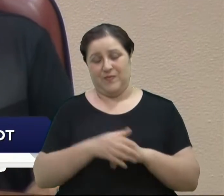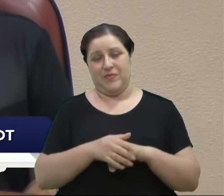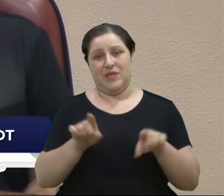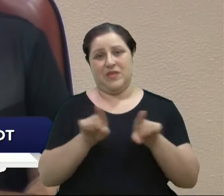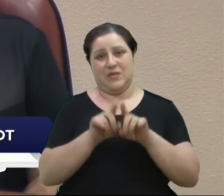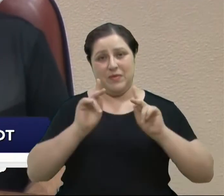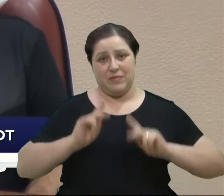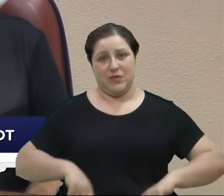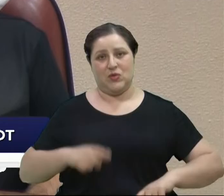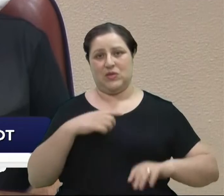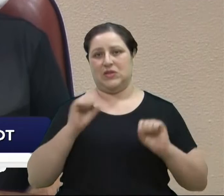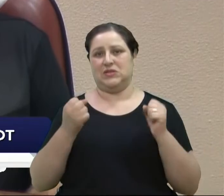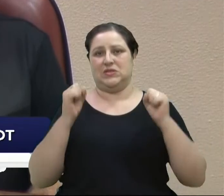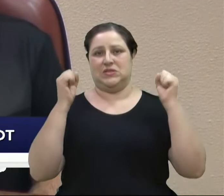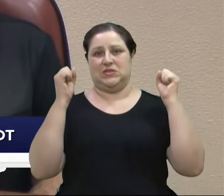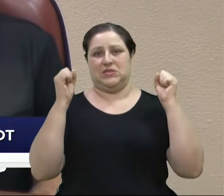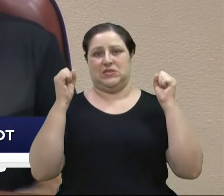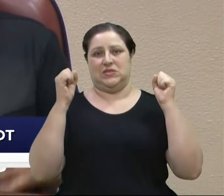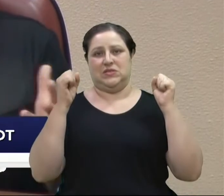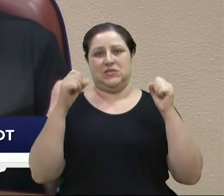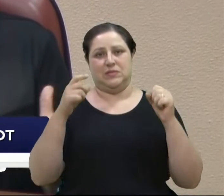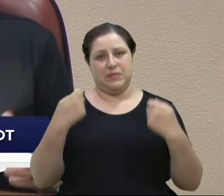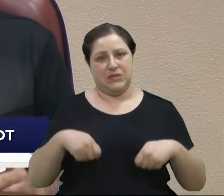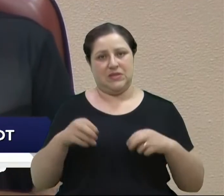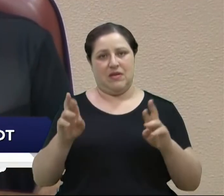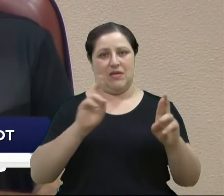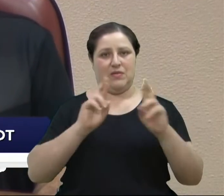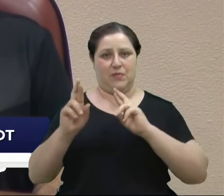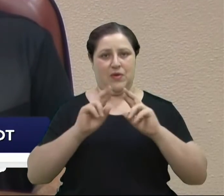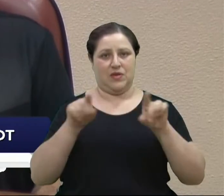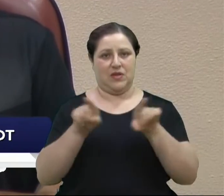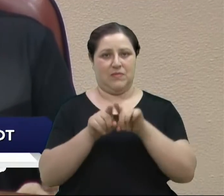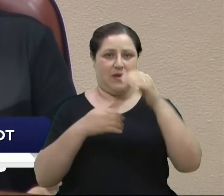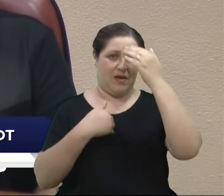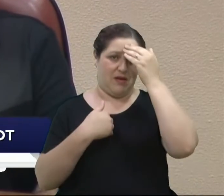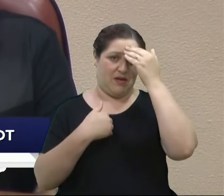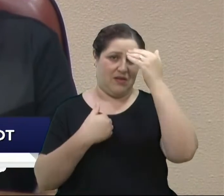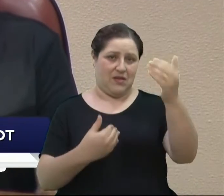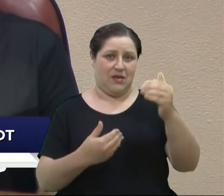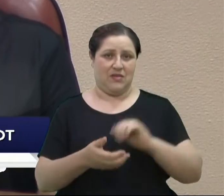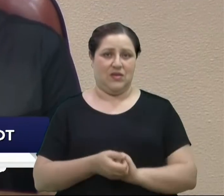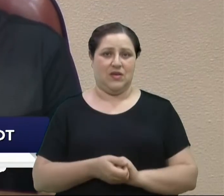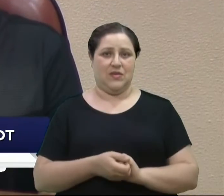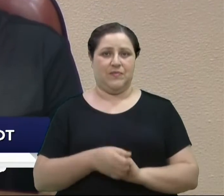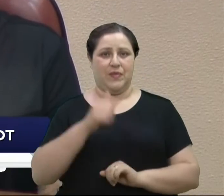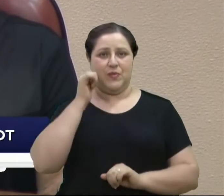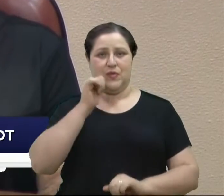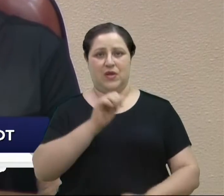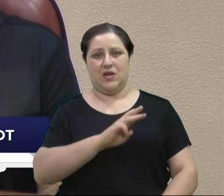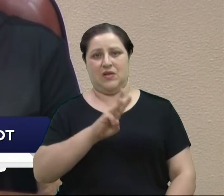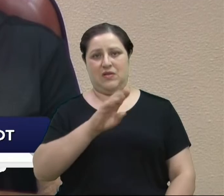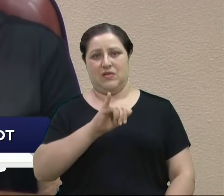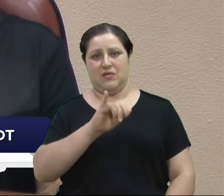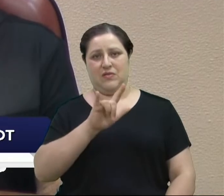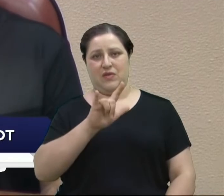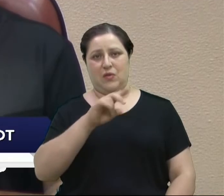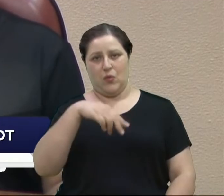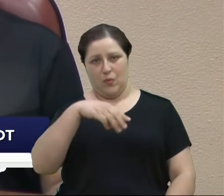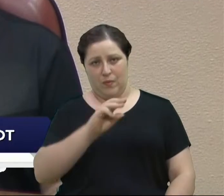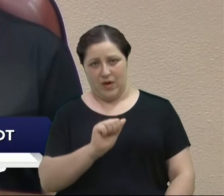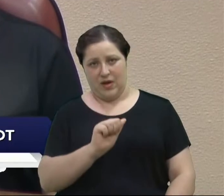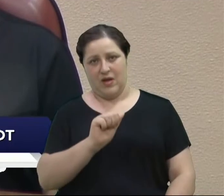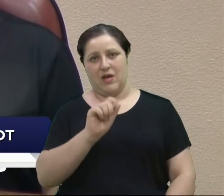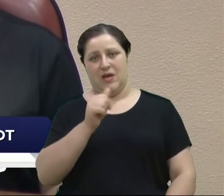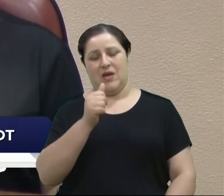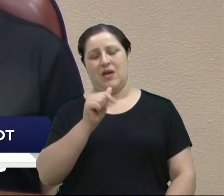que estão lá angustiadas por uma resposta. Quero também fazer um agradecimento para Vilma, da UPA Zona Norte, e a